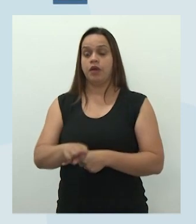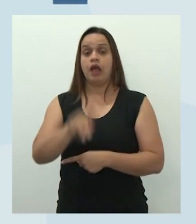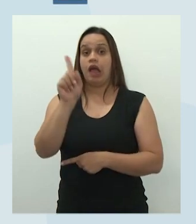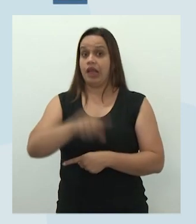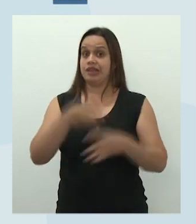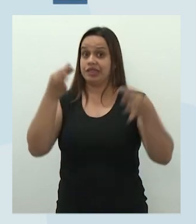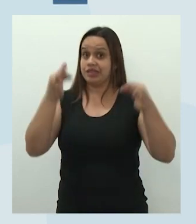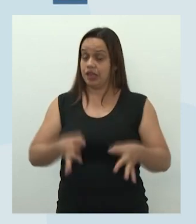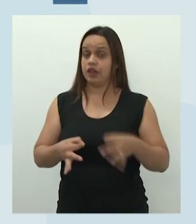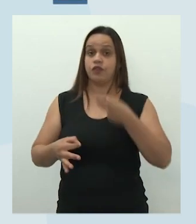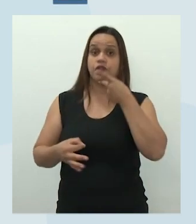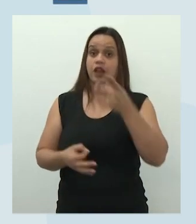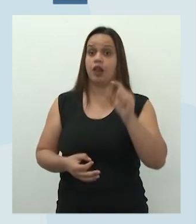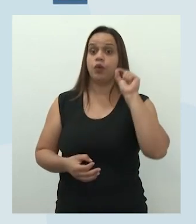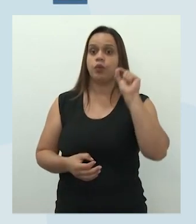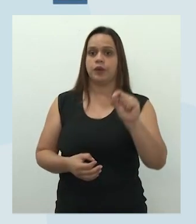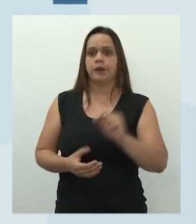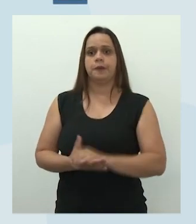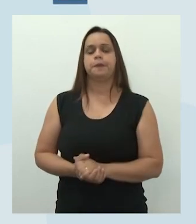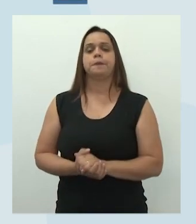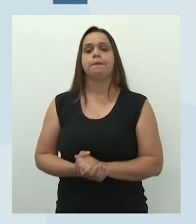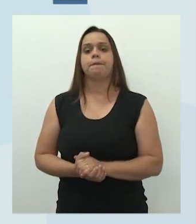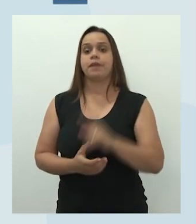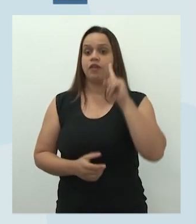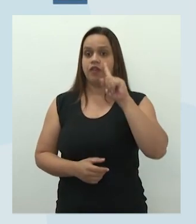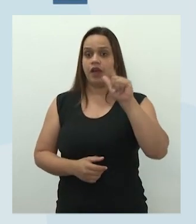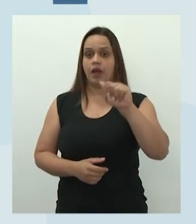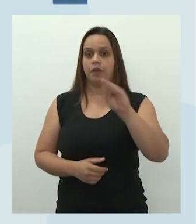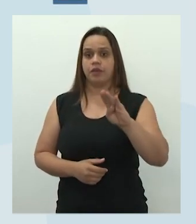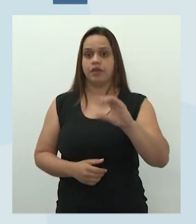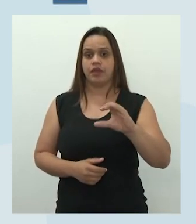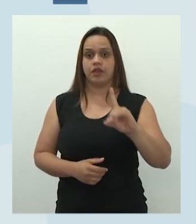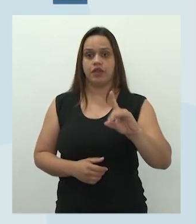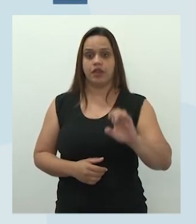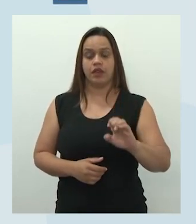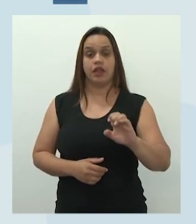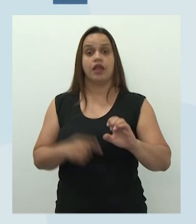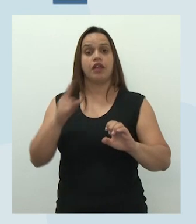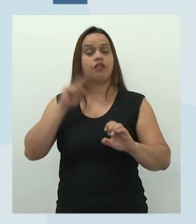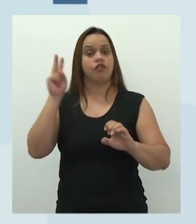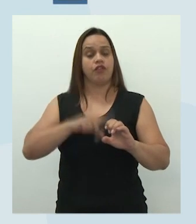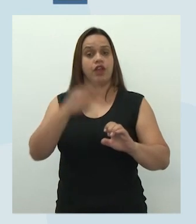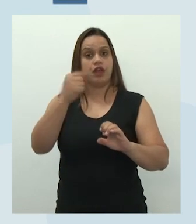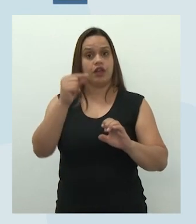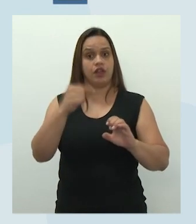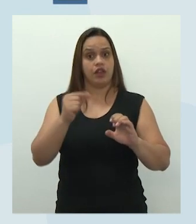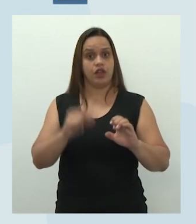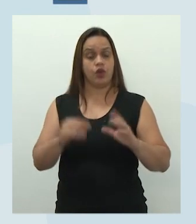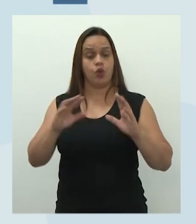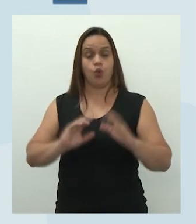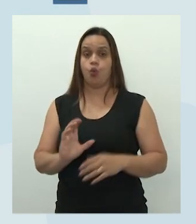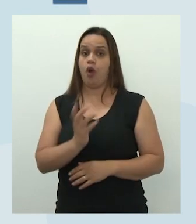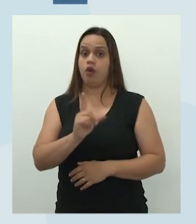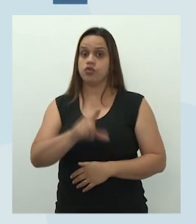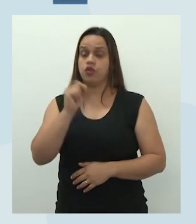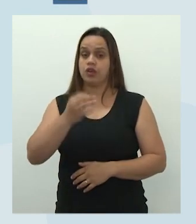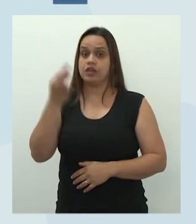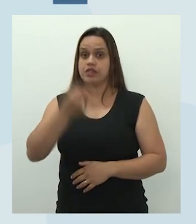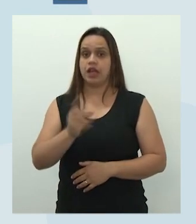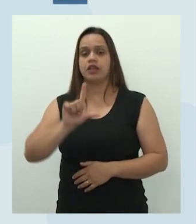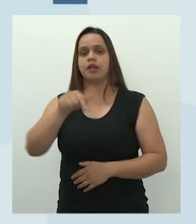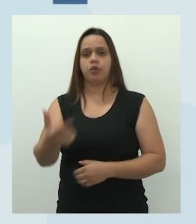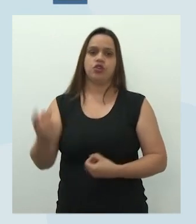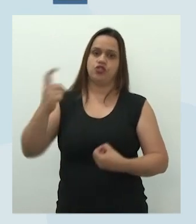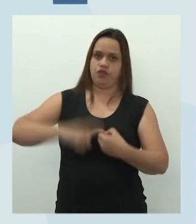é correto afirmar. Olhem as alternativas aí, registre no seu caderno a alternativa correta e a gente